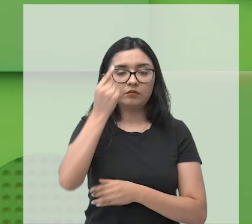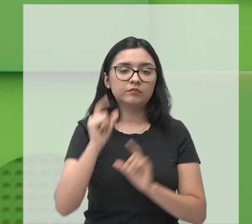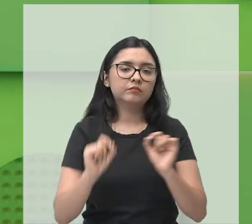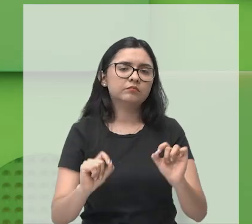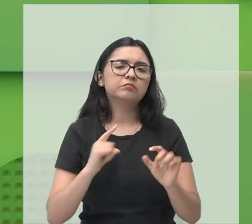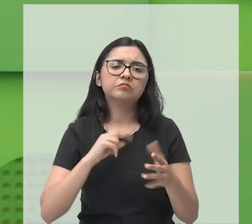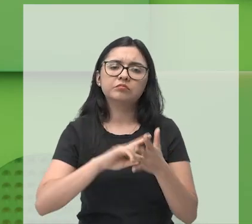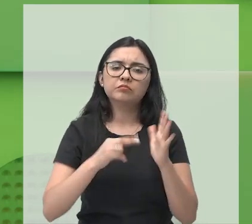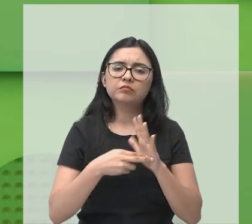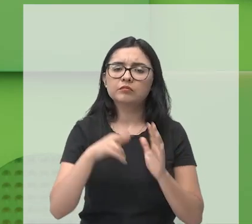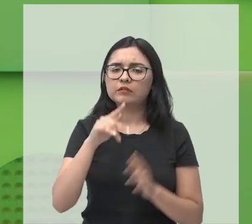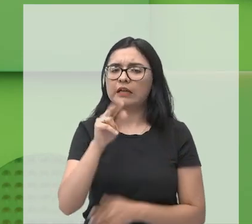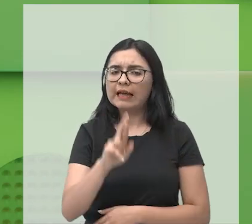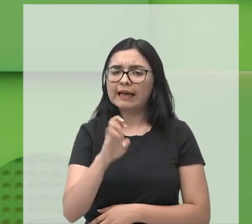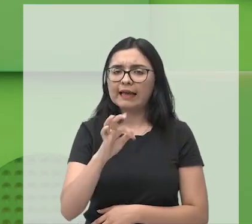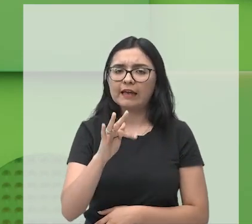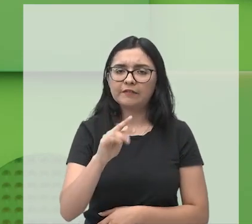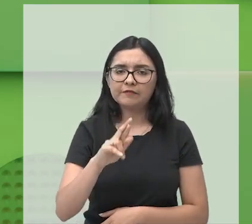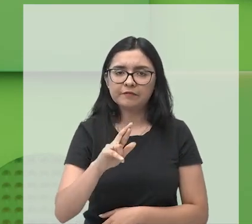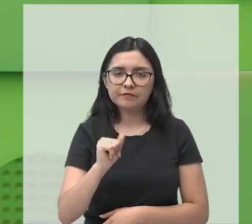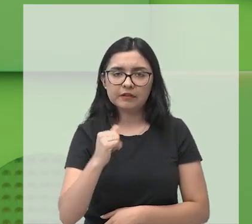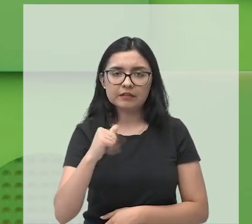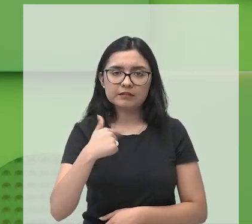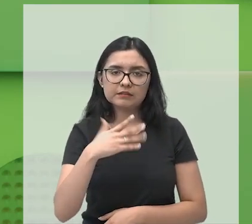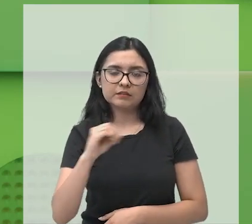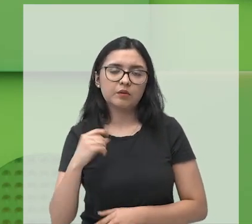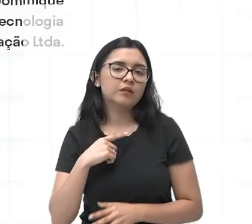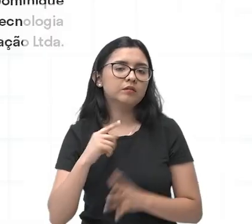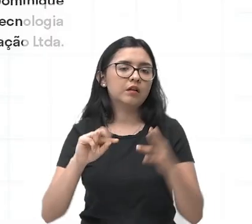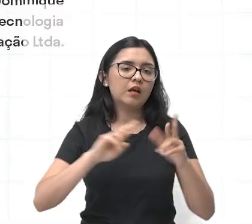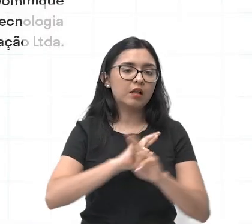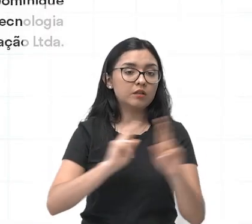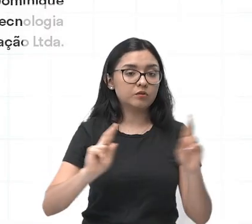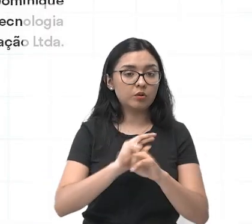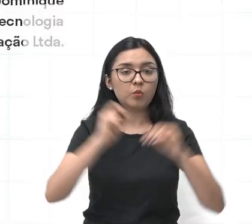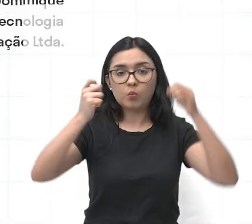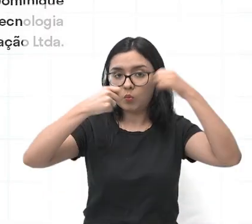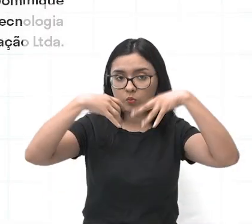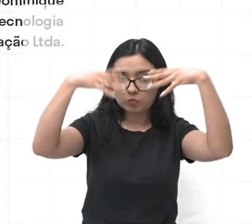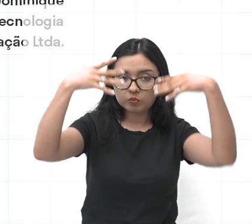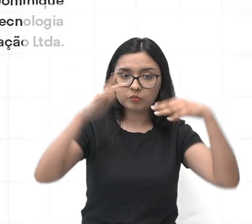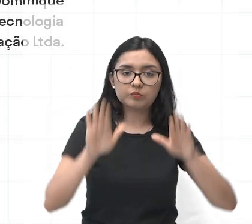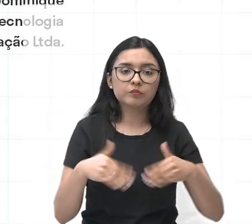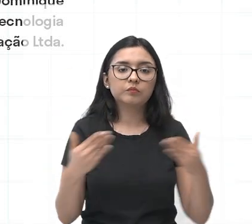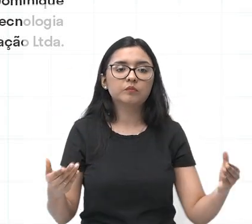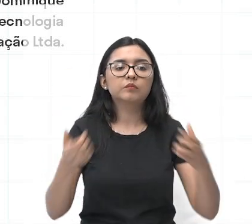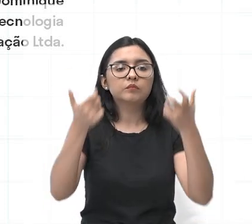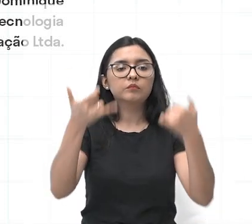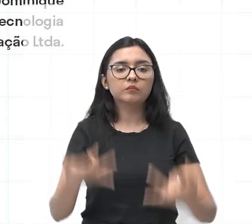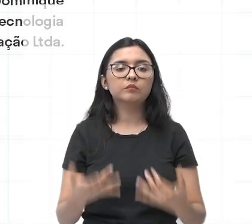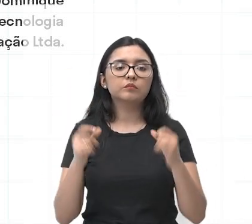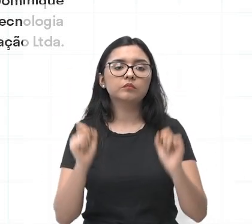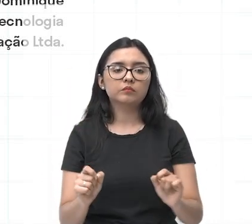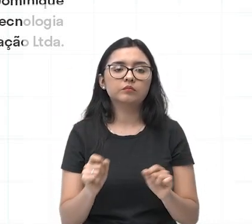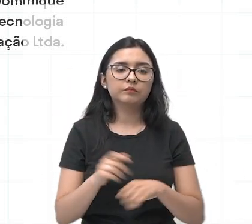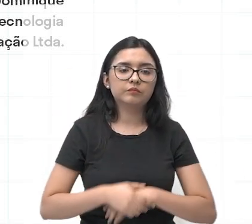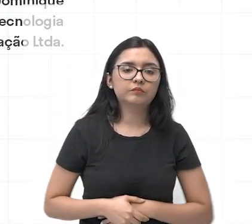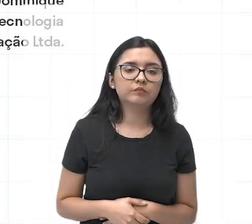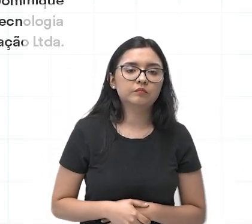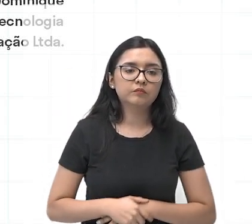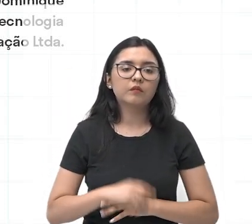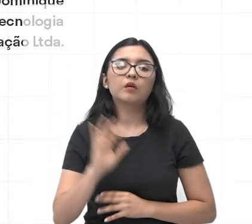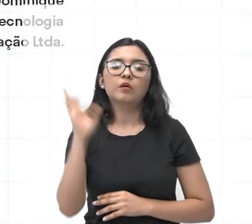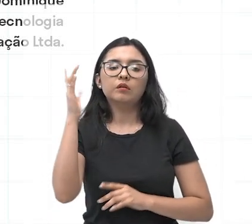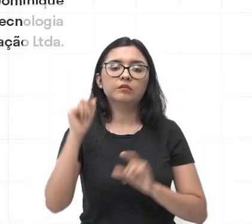fenômeno de refração que eu falei tanto para vocês? Está relacionado com luz. Vamos entender um pouquinho. A definição é: a